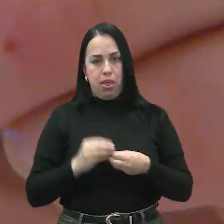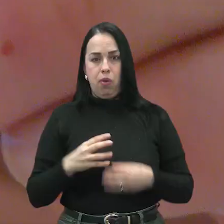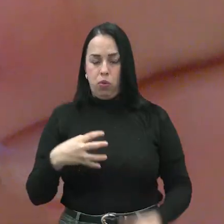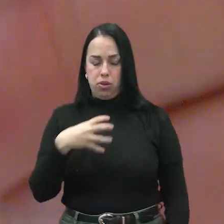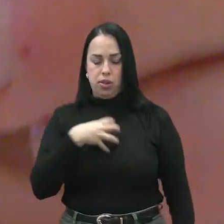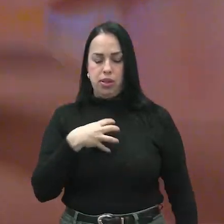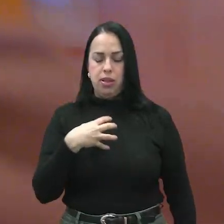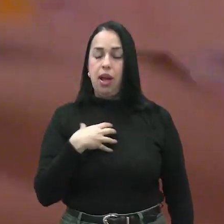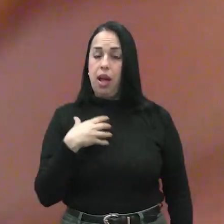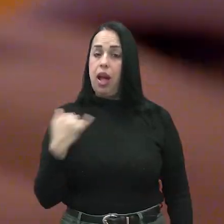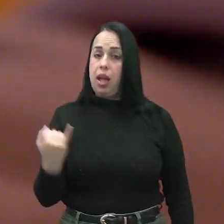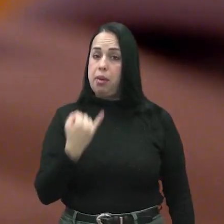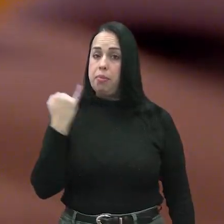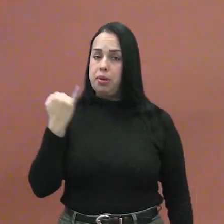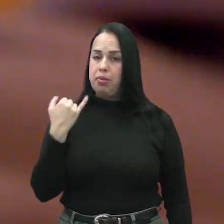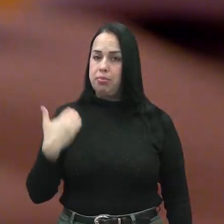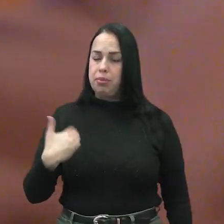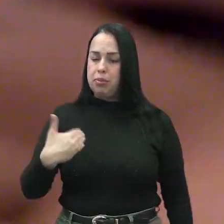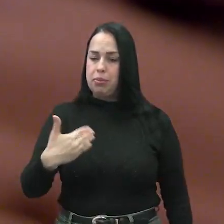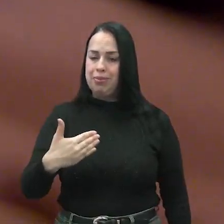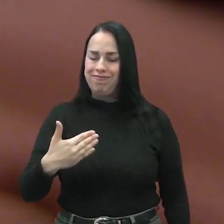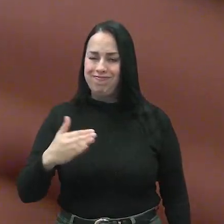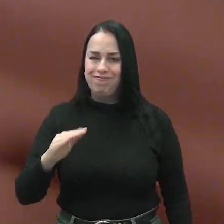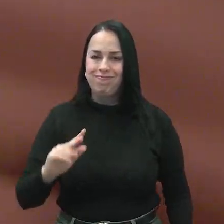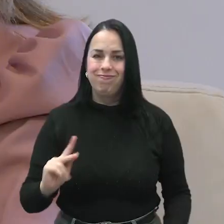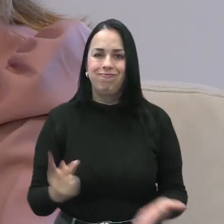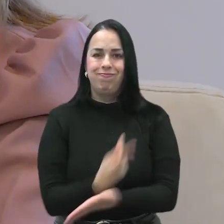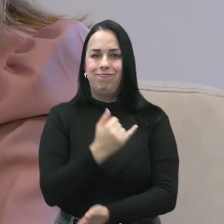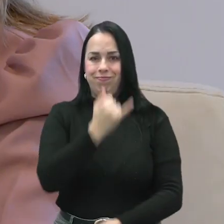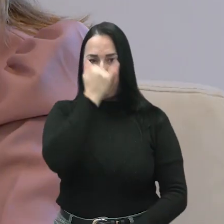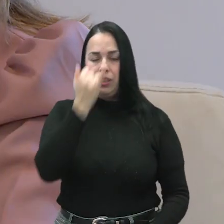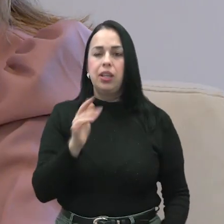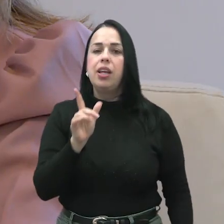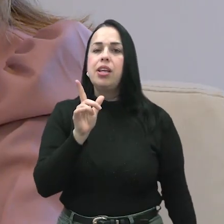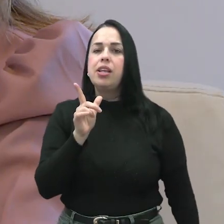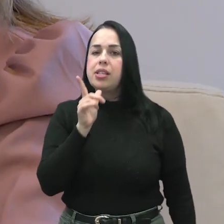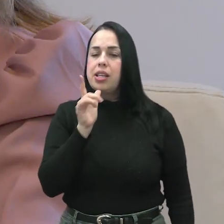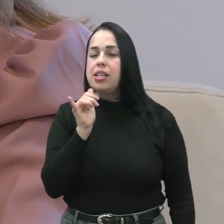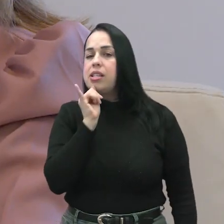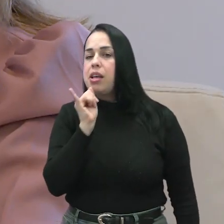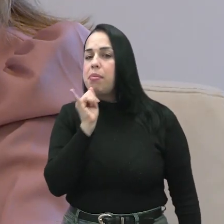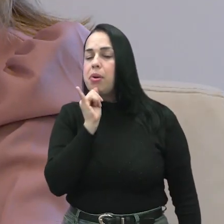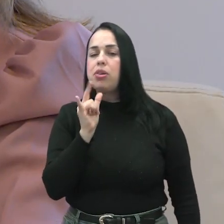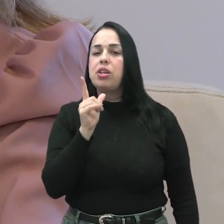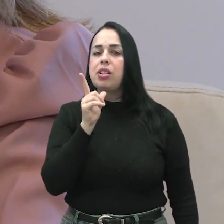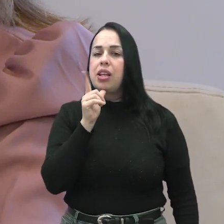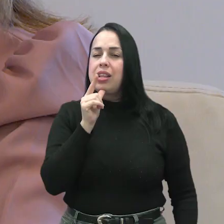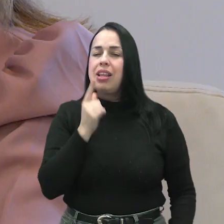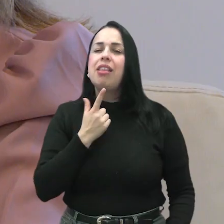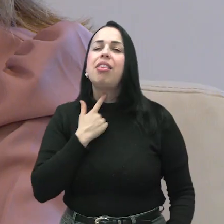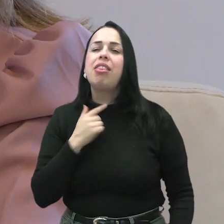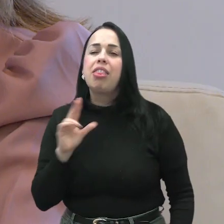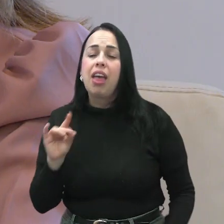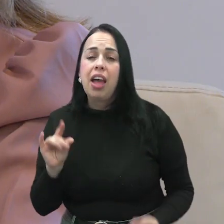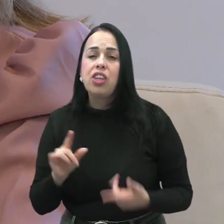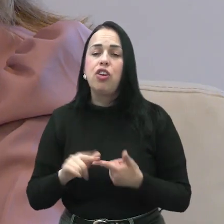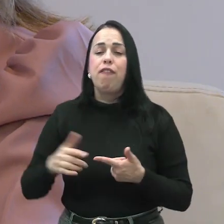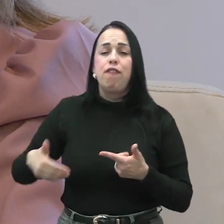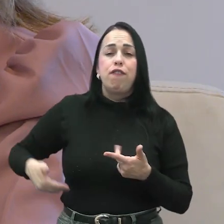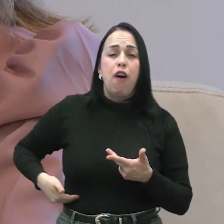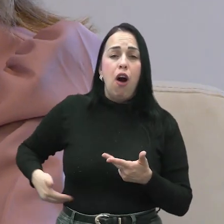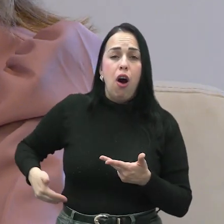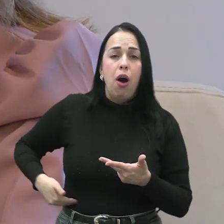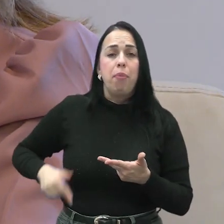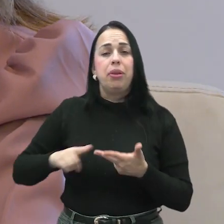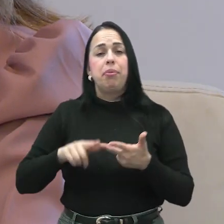da doença é fundamental para evitar o diagnóstico tardio. Quando o paciente começa a sentir, por exemplo, muita sede, muita fome, fazer muito xixi, a